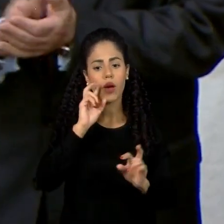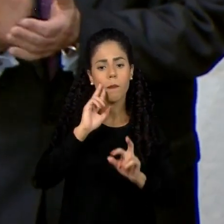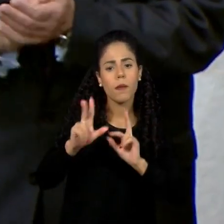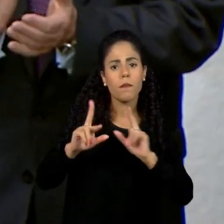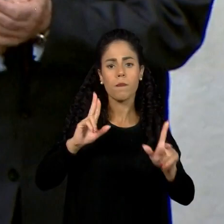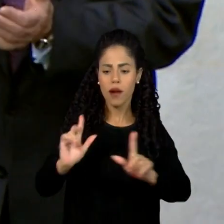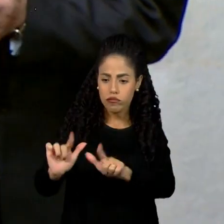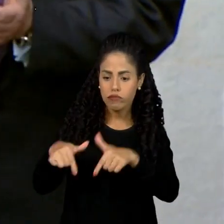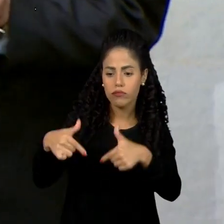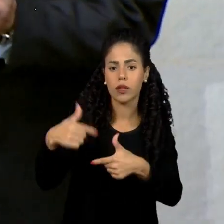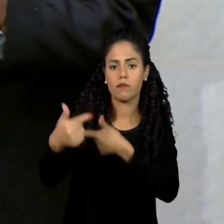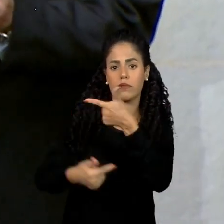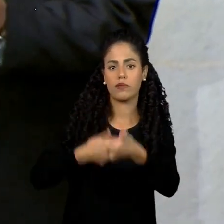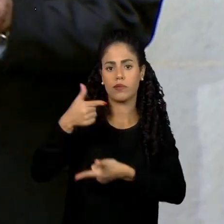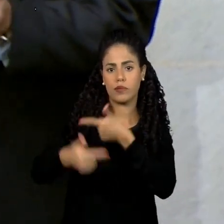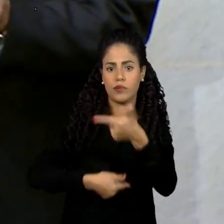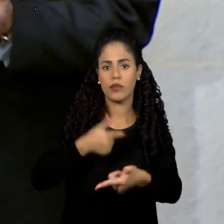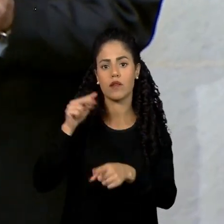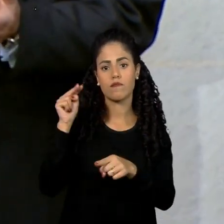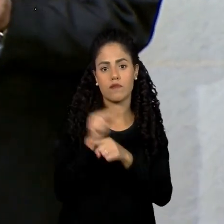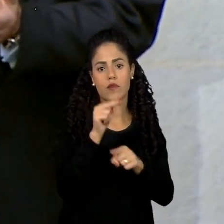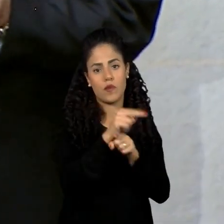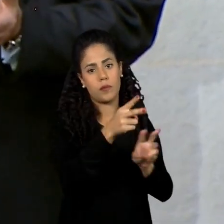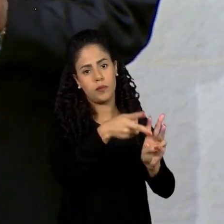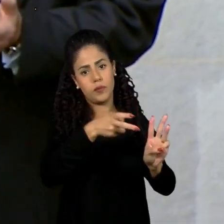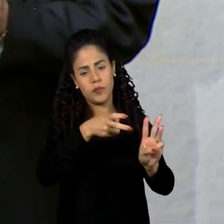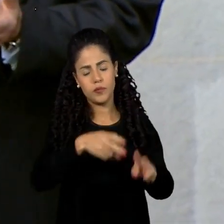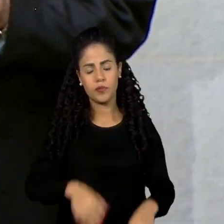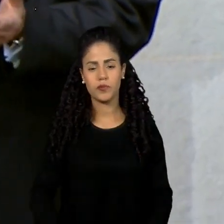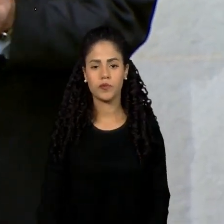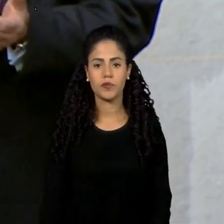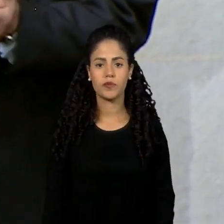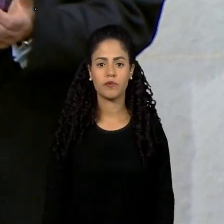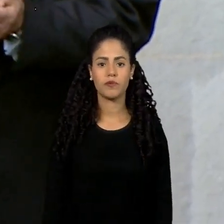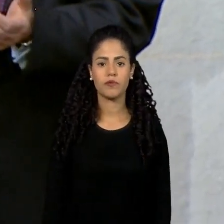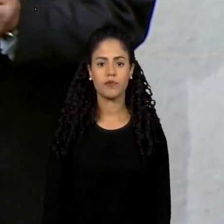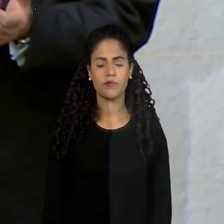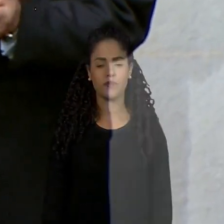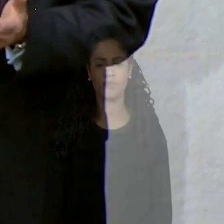serviços meritórios e virtudes cívicas.